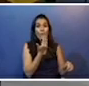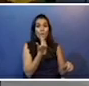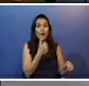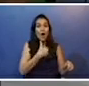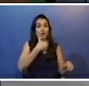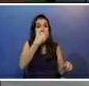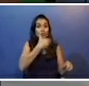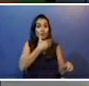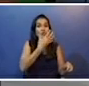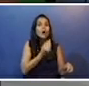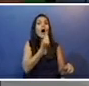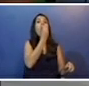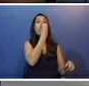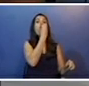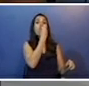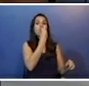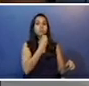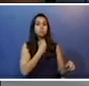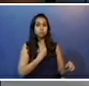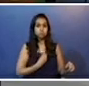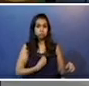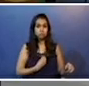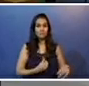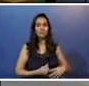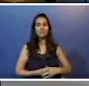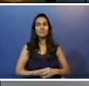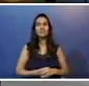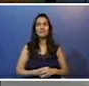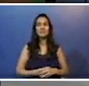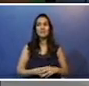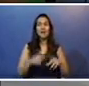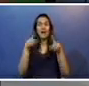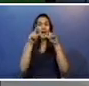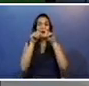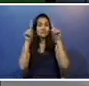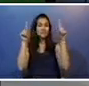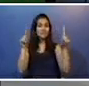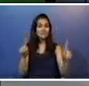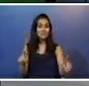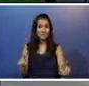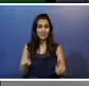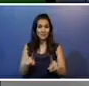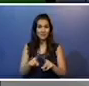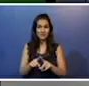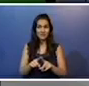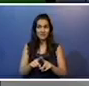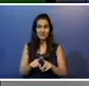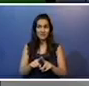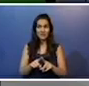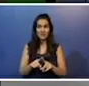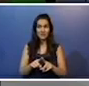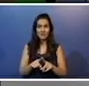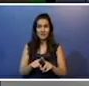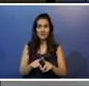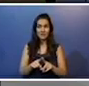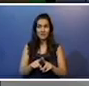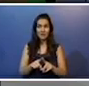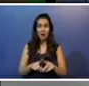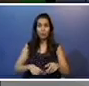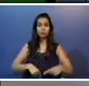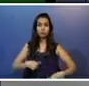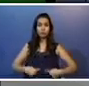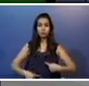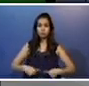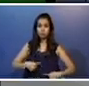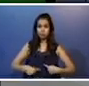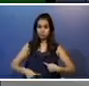alimentando da frutinha. Na segunda etapa, é o processo onde a frutinha está fazendo, parte do